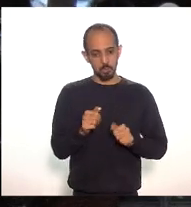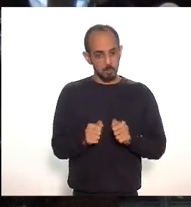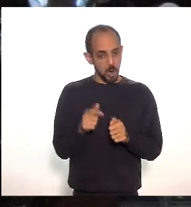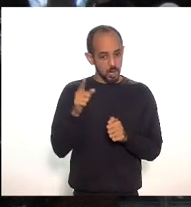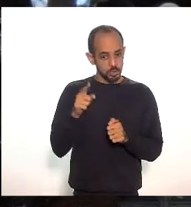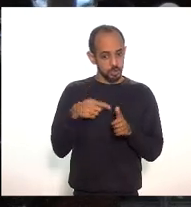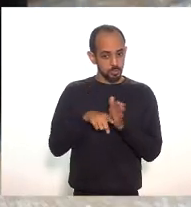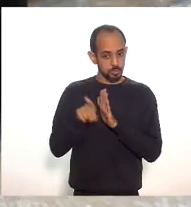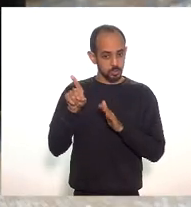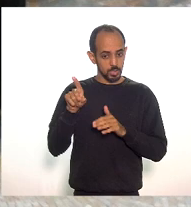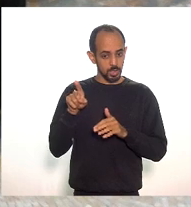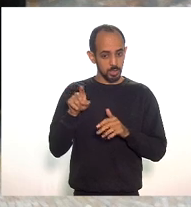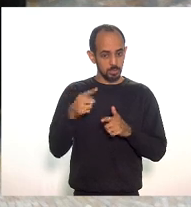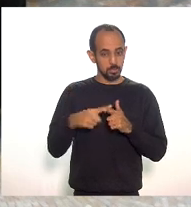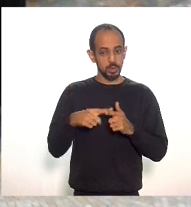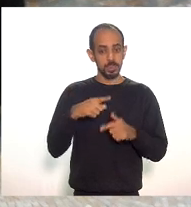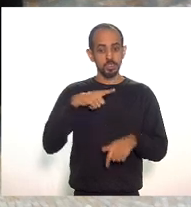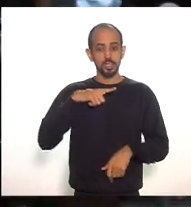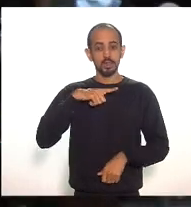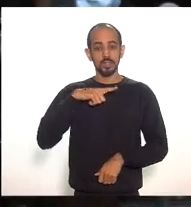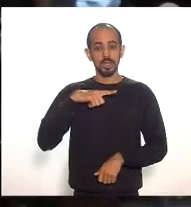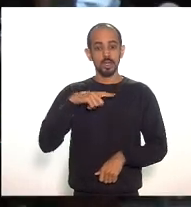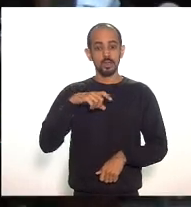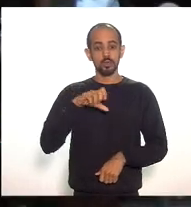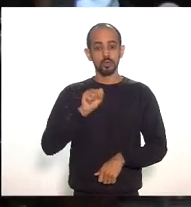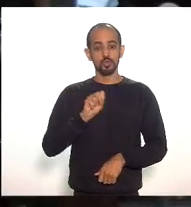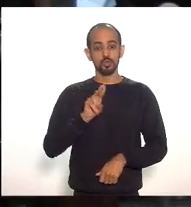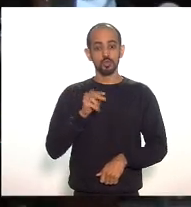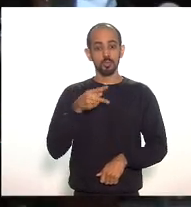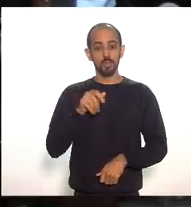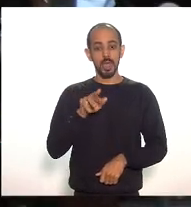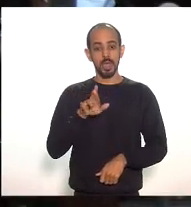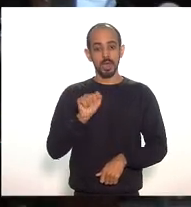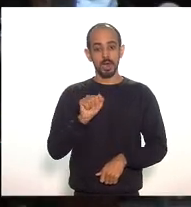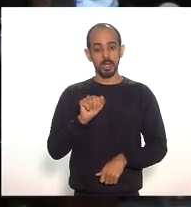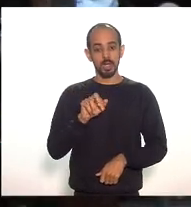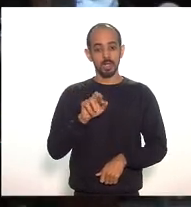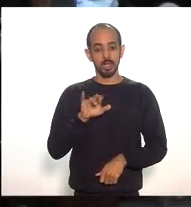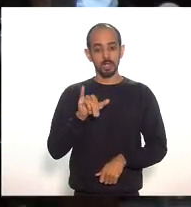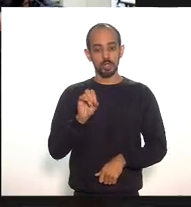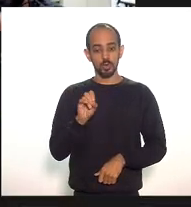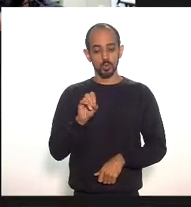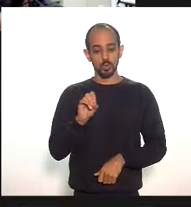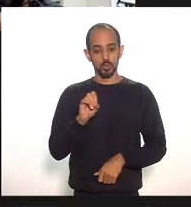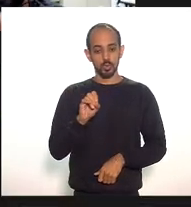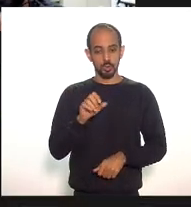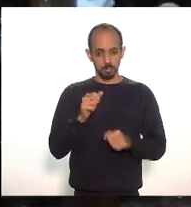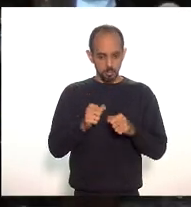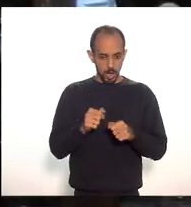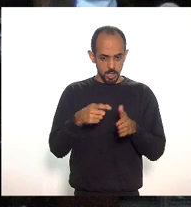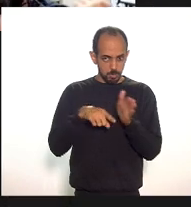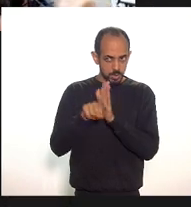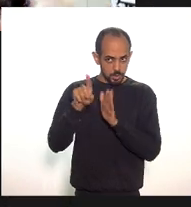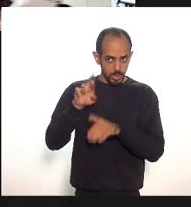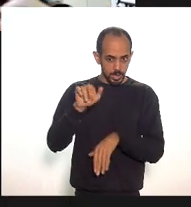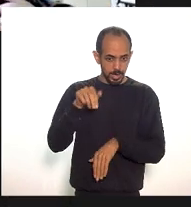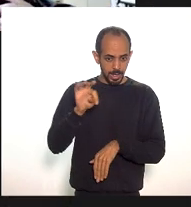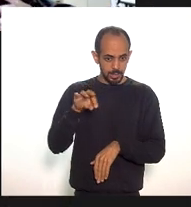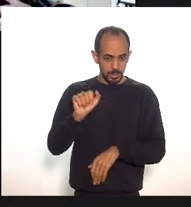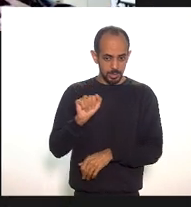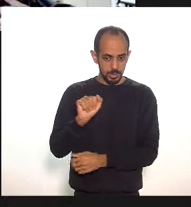até porque já existe o super a Rios ou presentear não mas é para ele gastar alcançar pode ser pode ser Renata